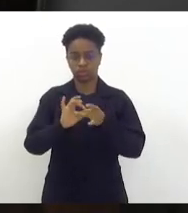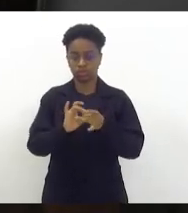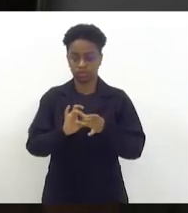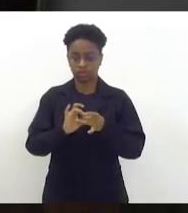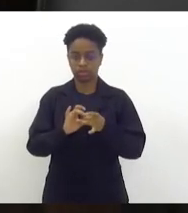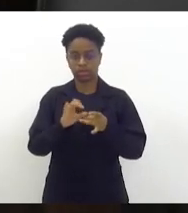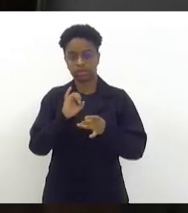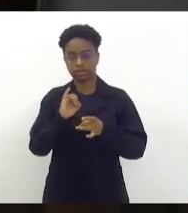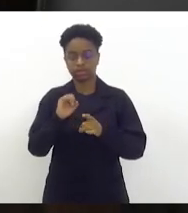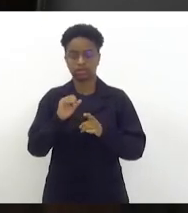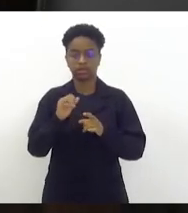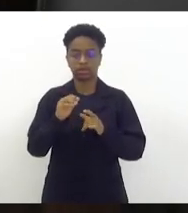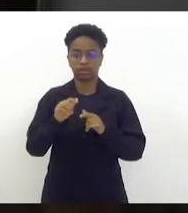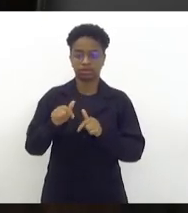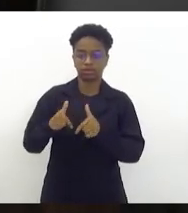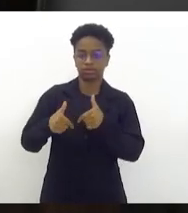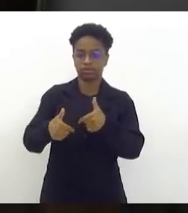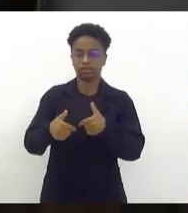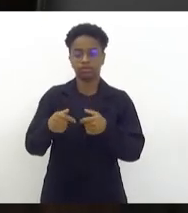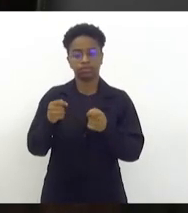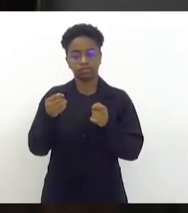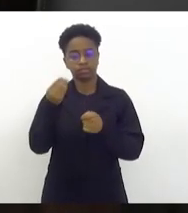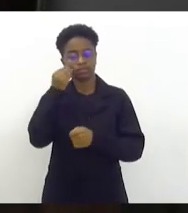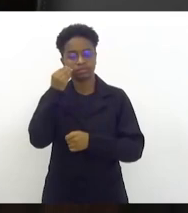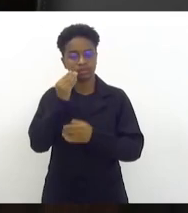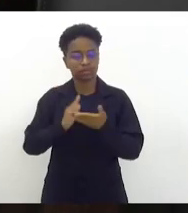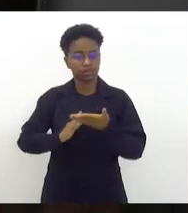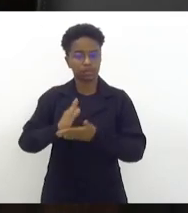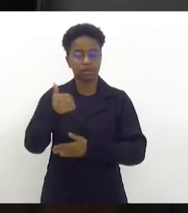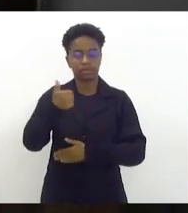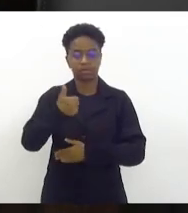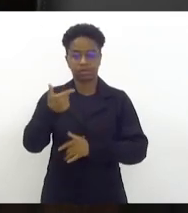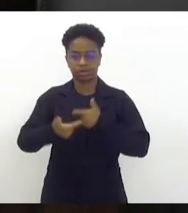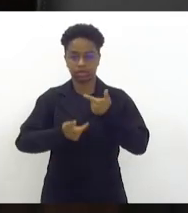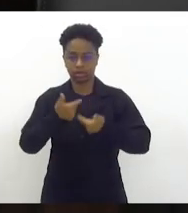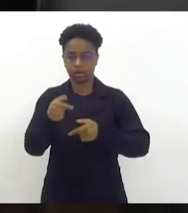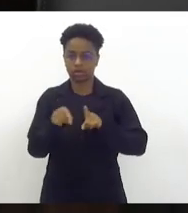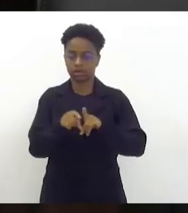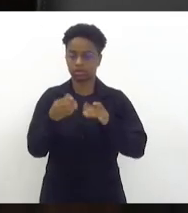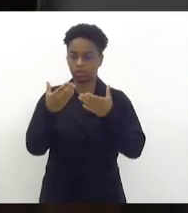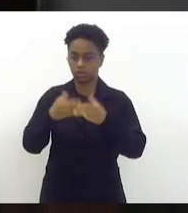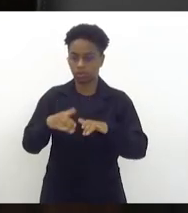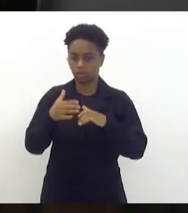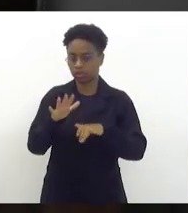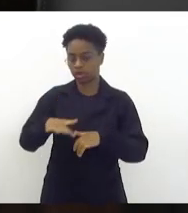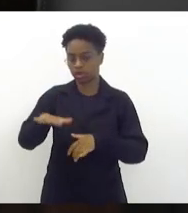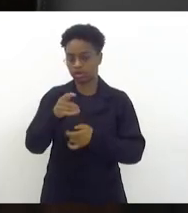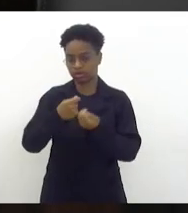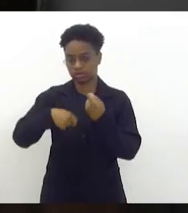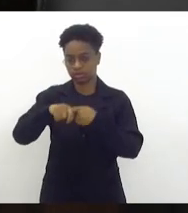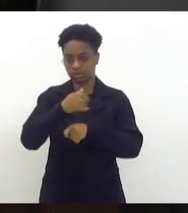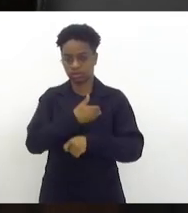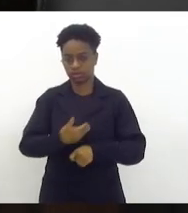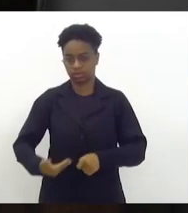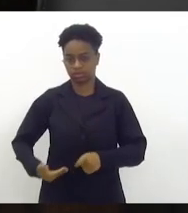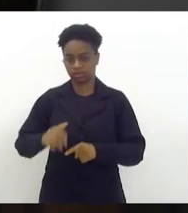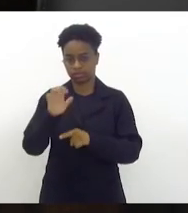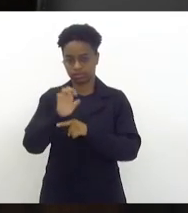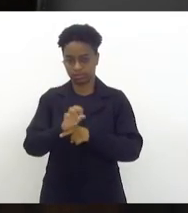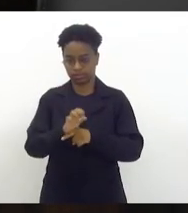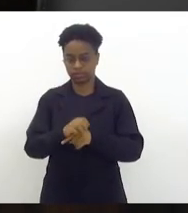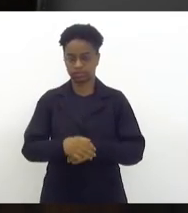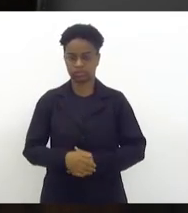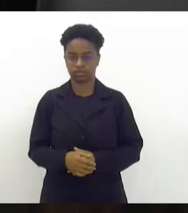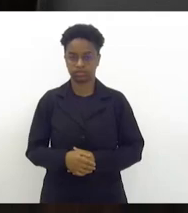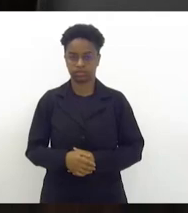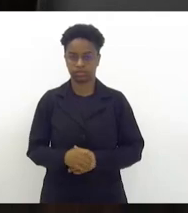estudante para fins de admissão em primeiro emprego e concurso público perante a administração pública estadual, direta e